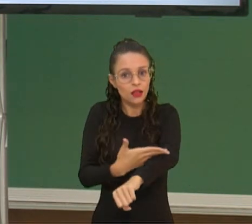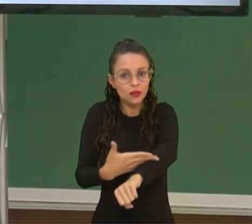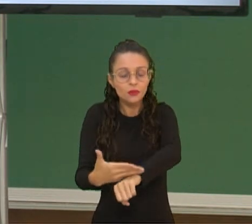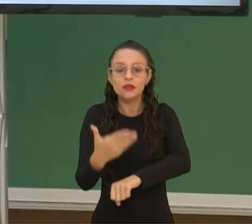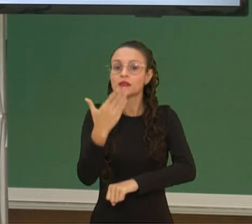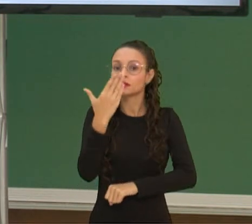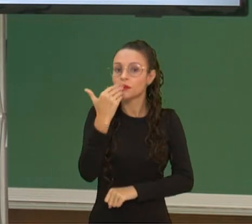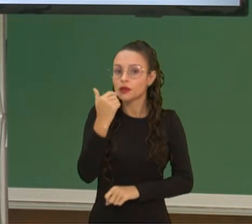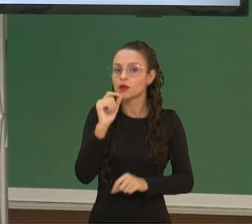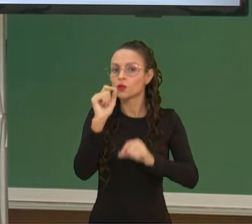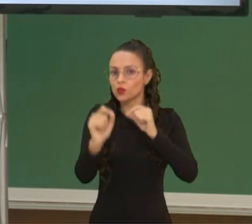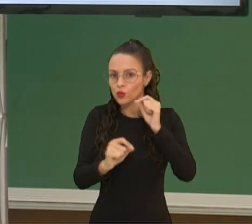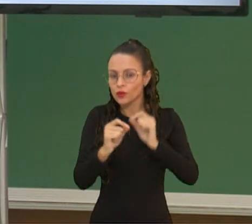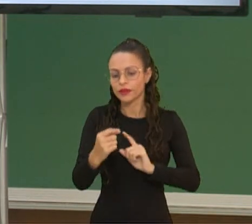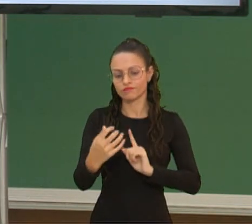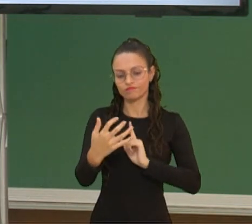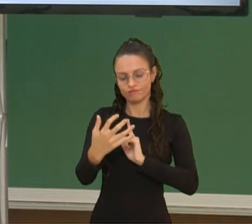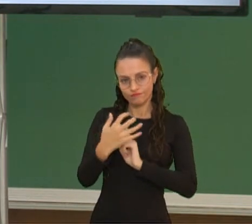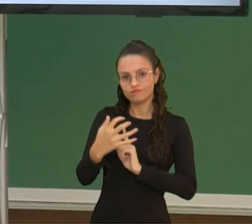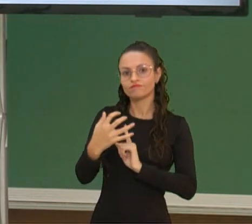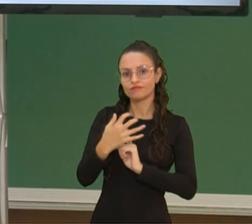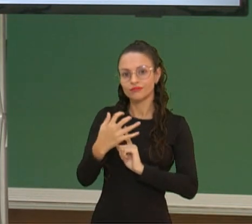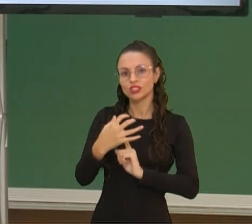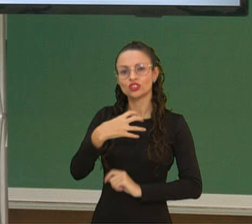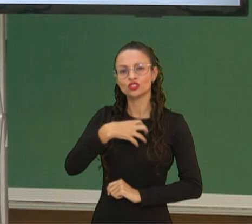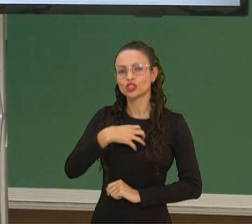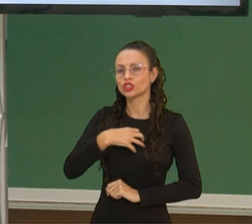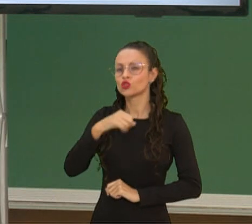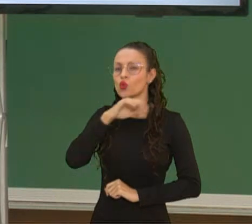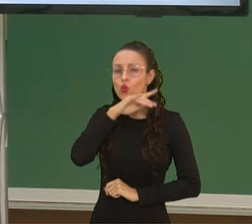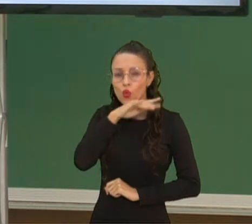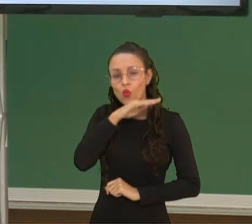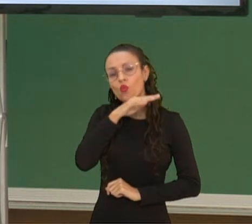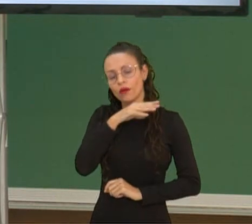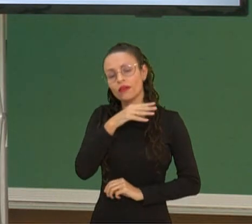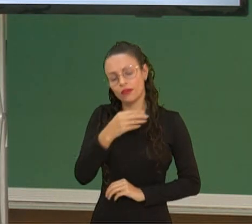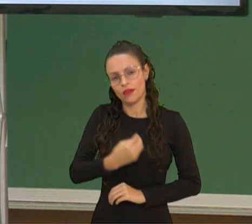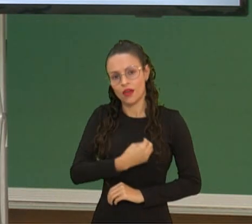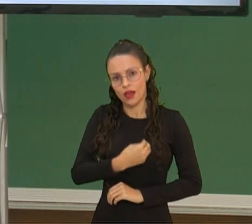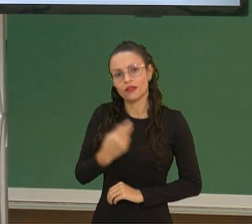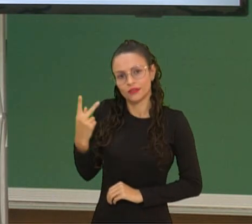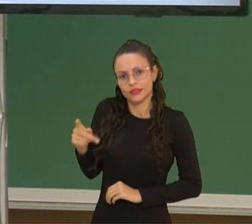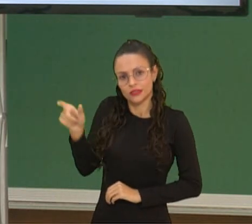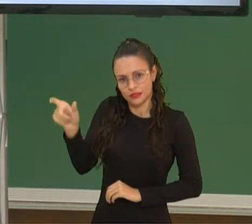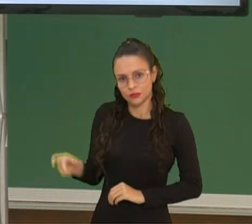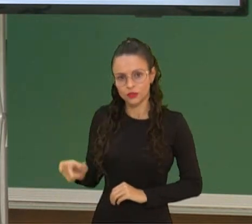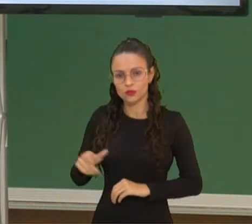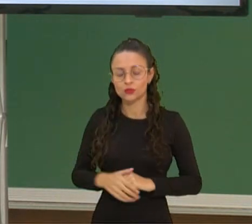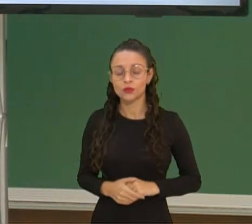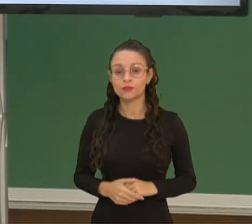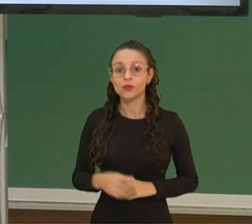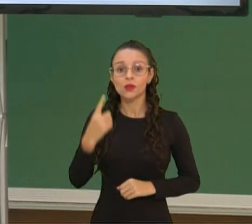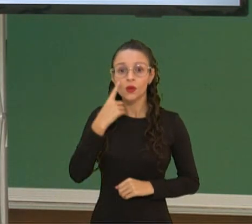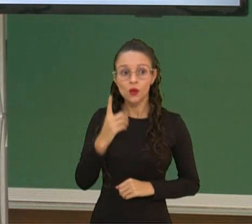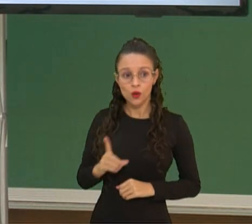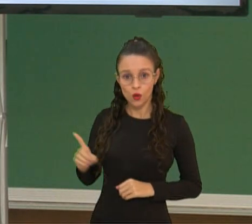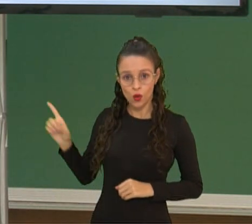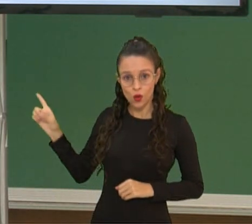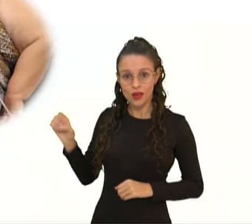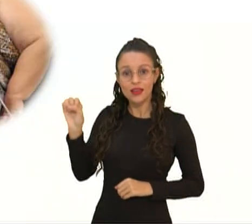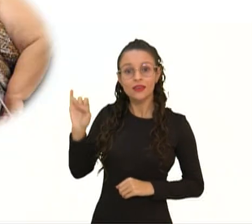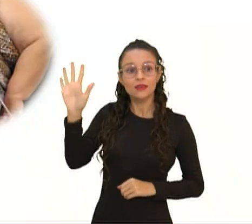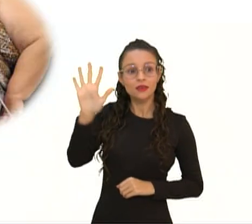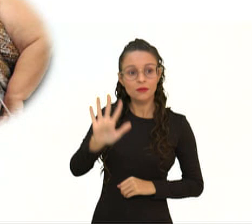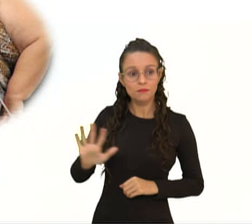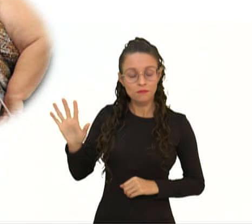alimentares que vão afetar de uma forma negativa de uma forma ruim a vida dessa pessoa então olha só aqui